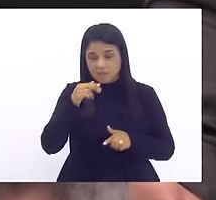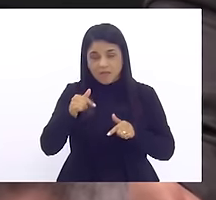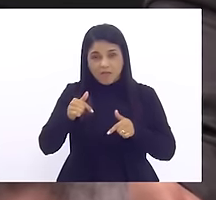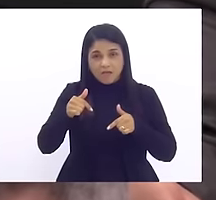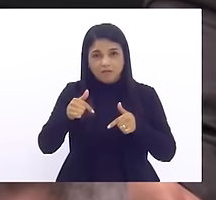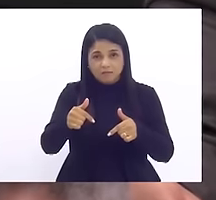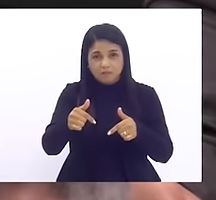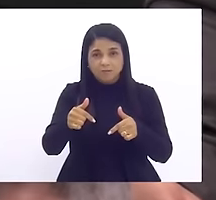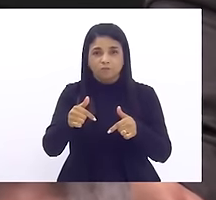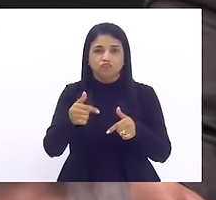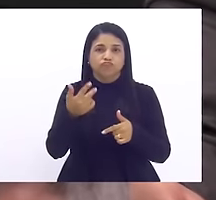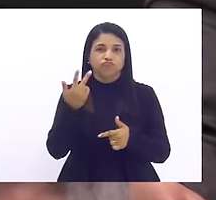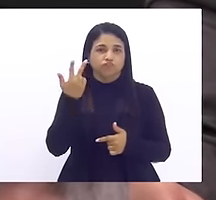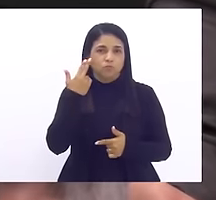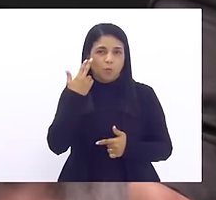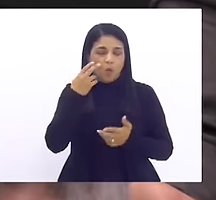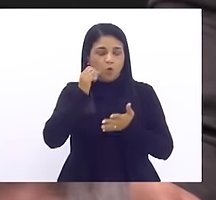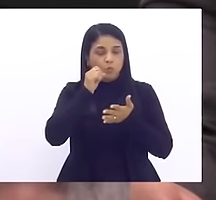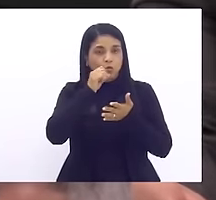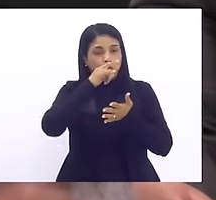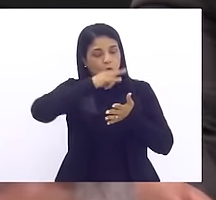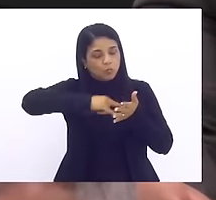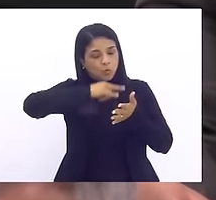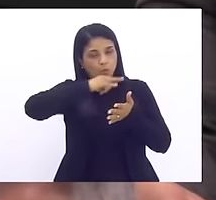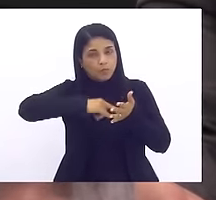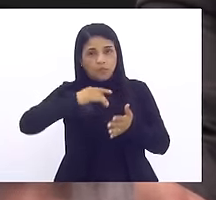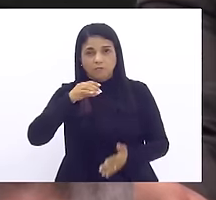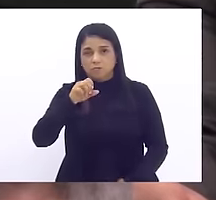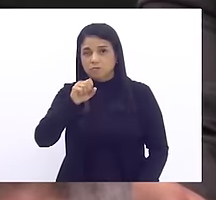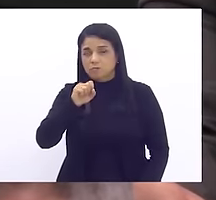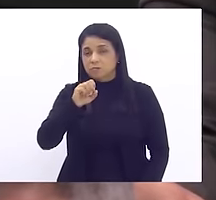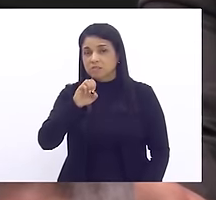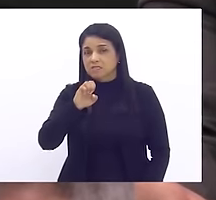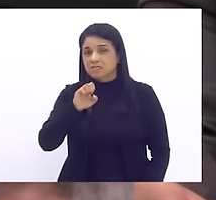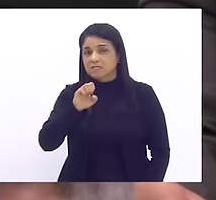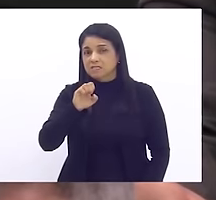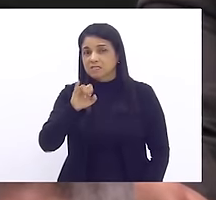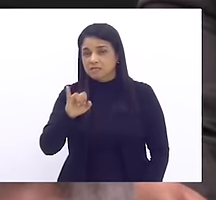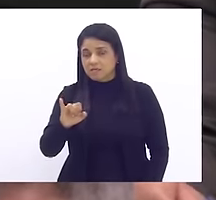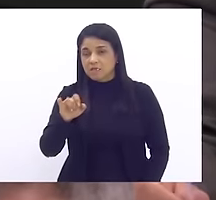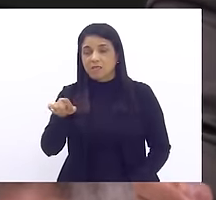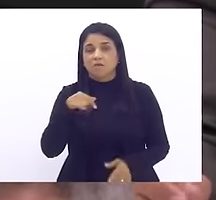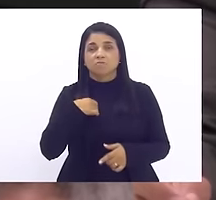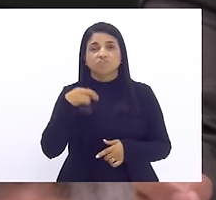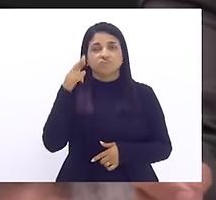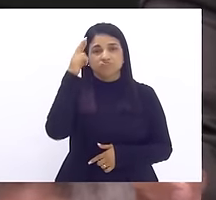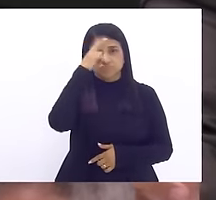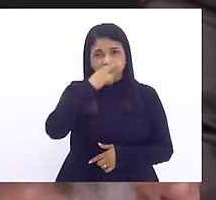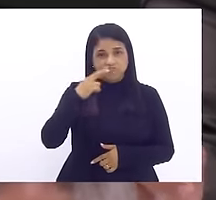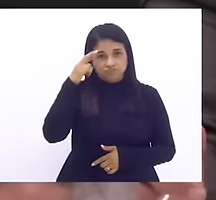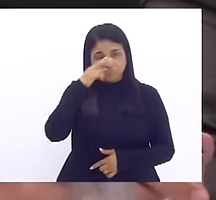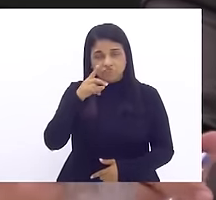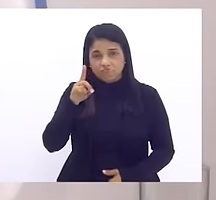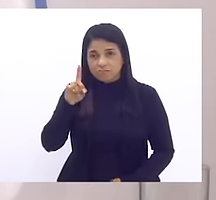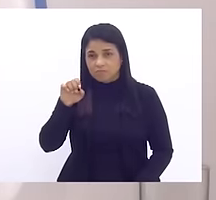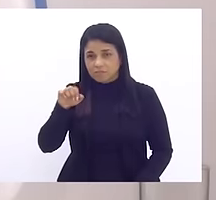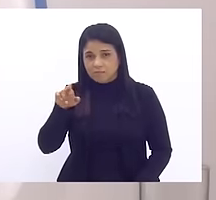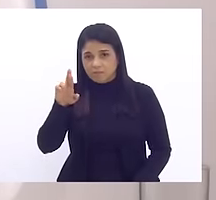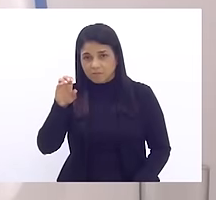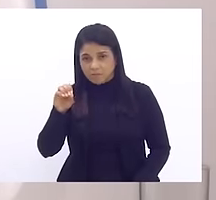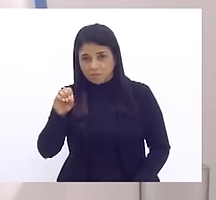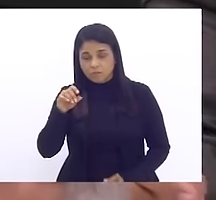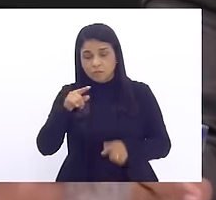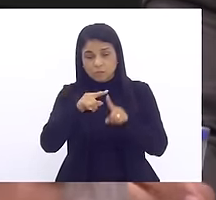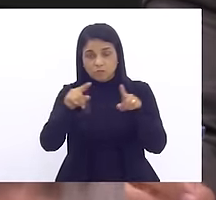rotineiras e isso tudo é documentado eu não sei o Detro faz fiscalização nos pátios e do cumprimento do contrato